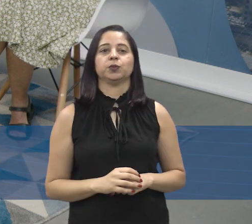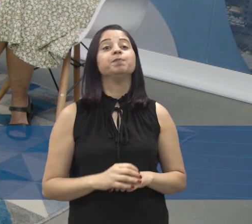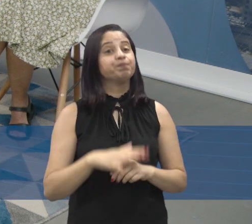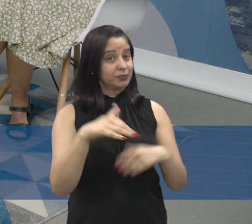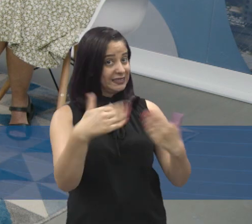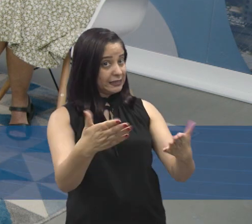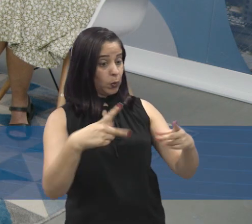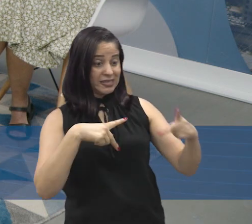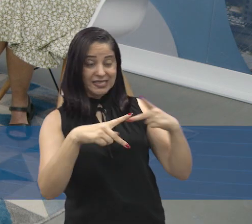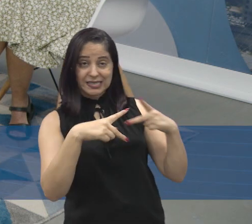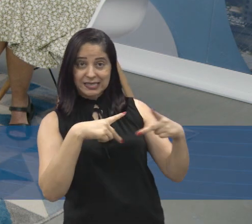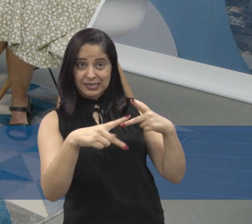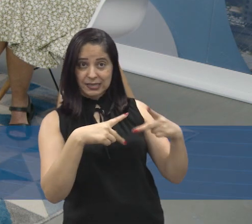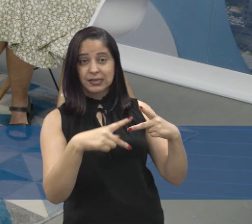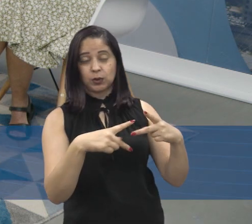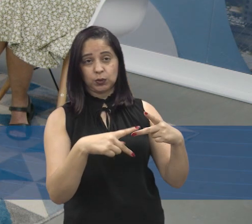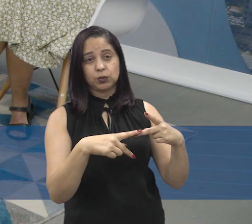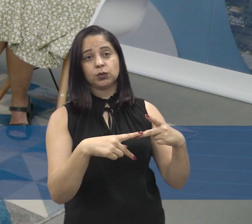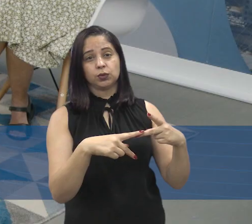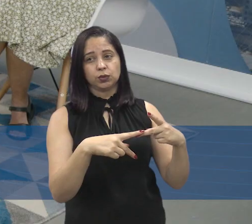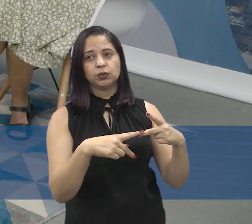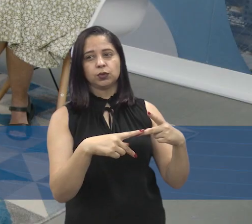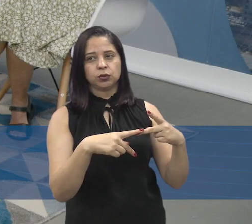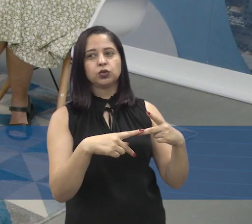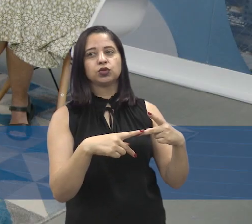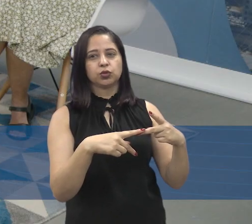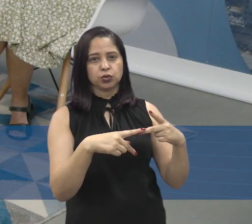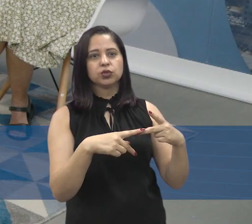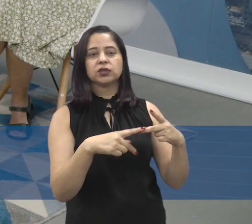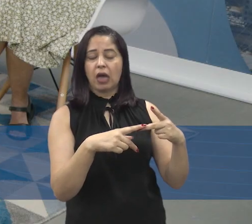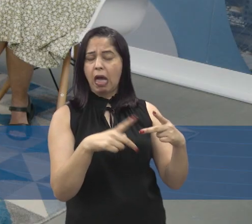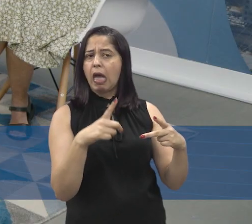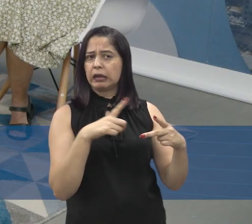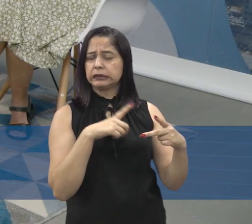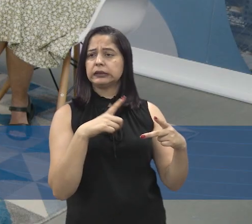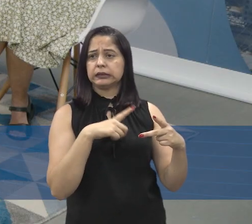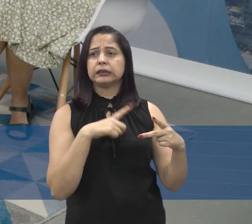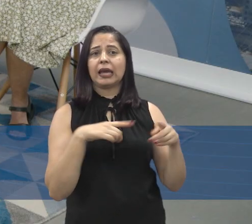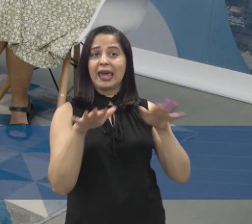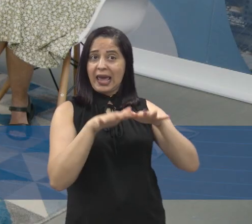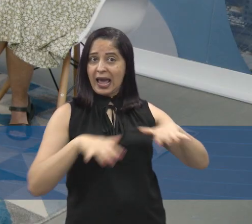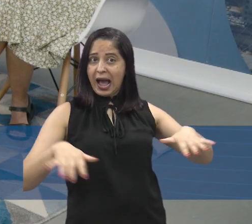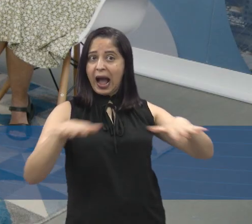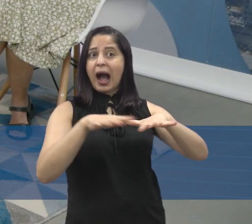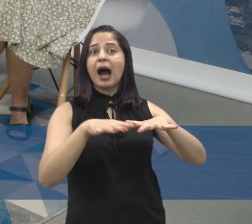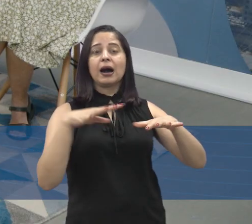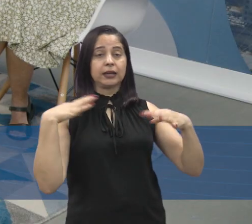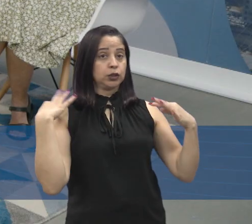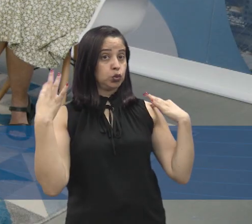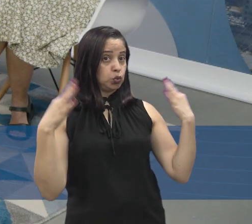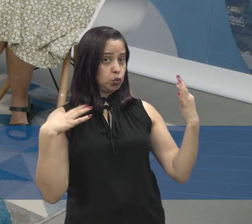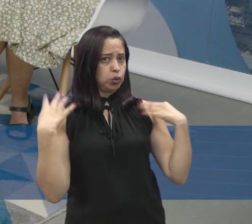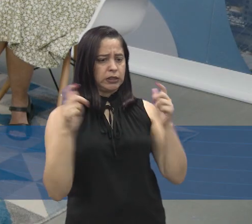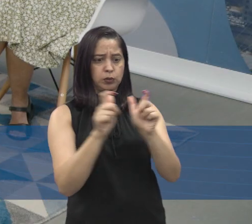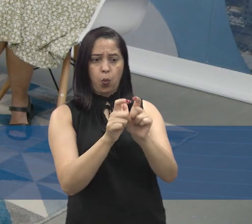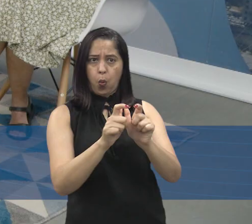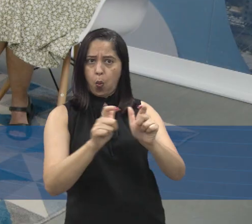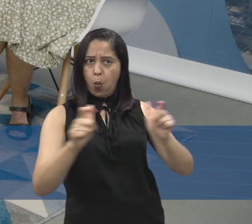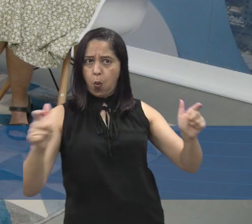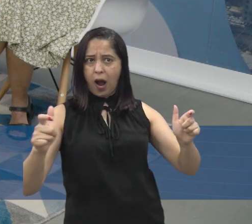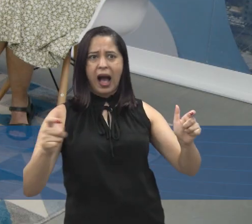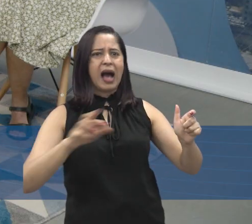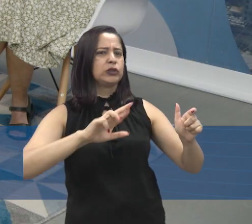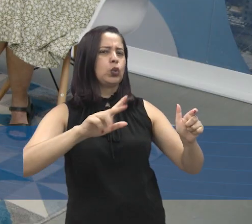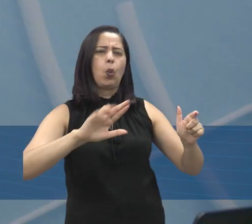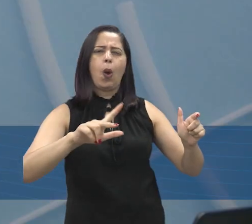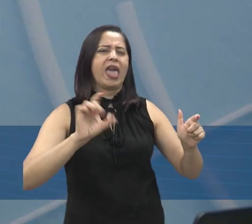gente fala um pouquinho sobre como é amplo, né, tá se trabalhando para que o turismo ele não fique só no